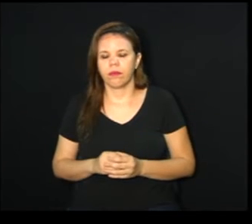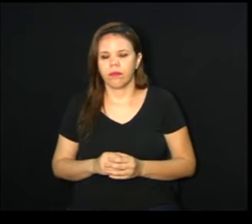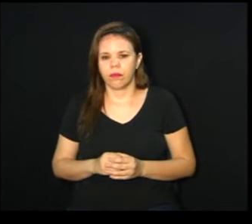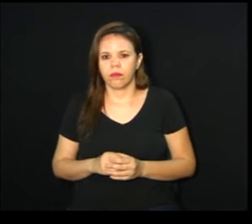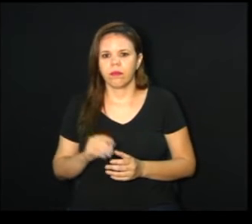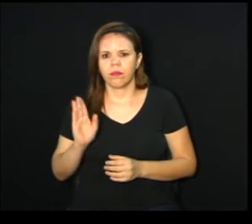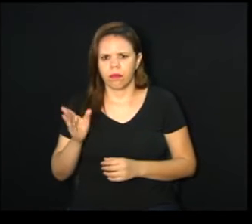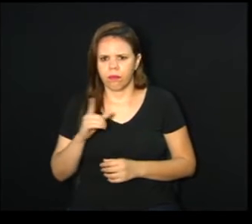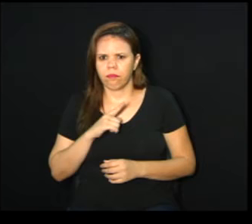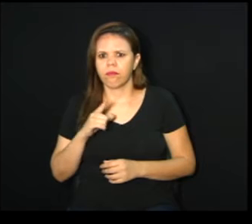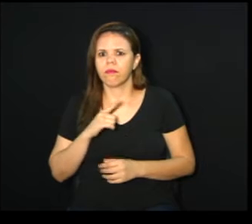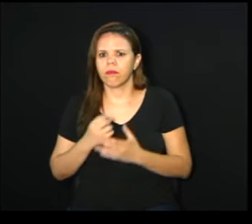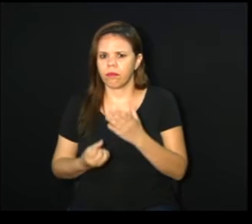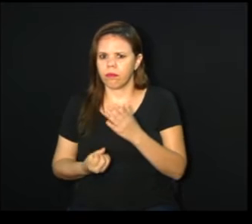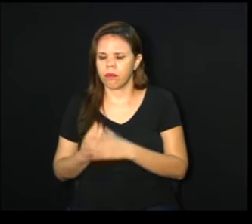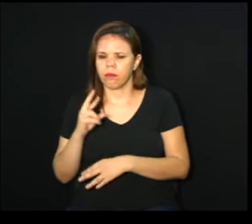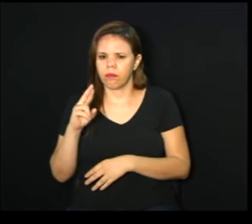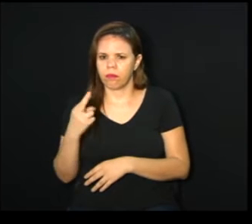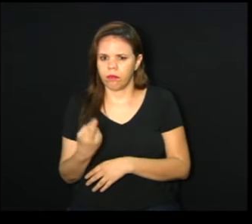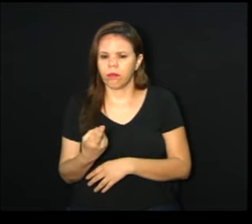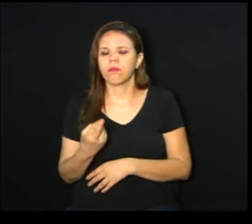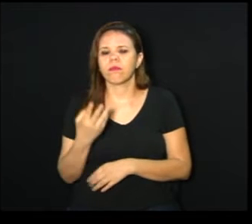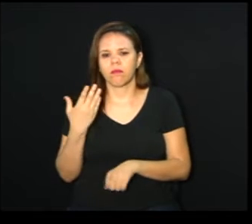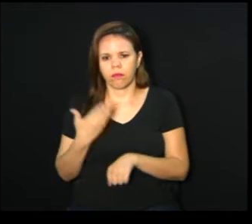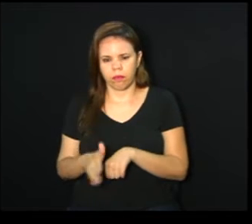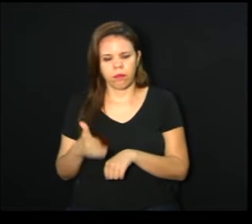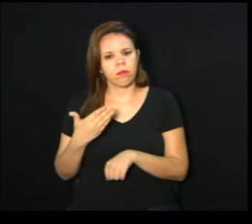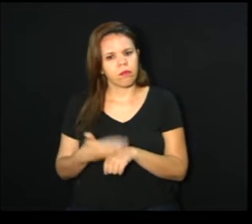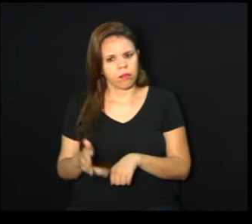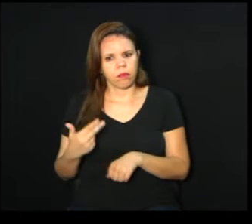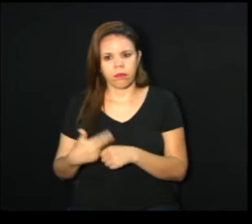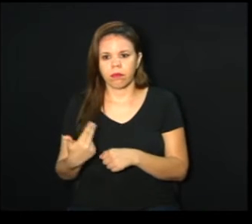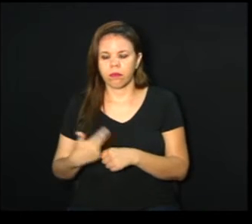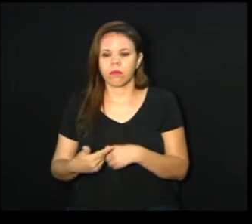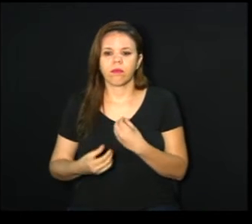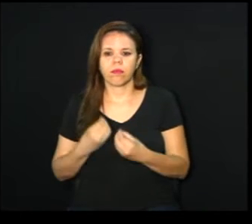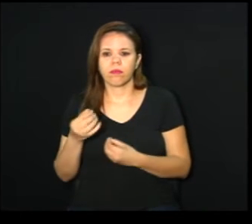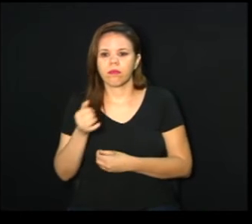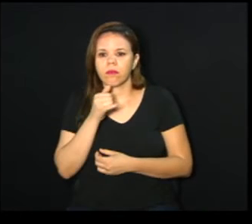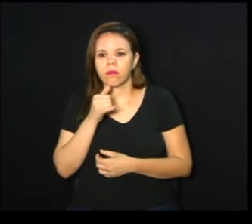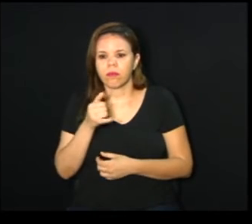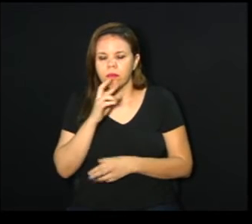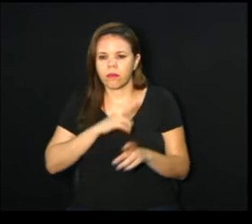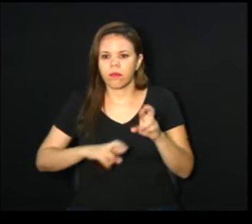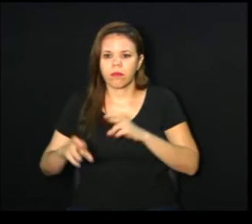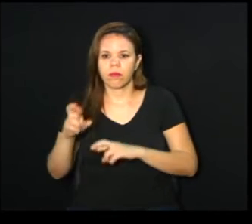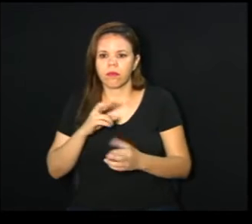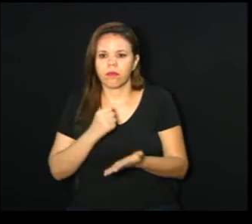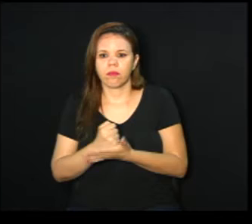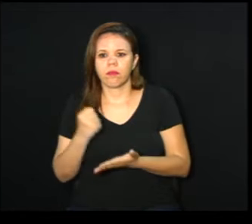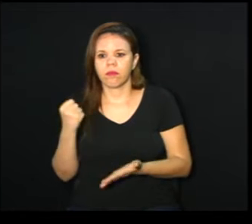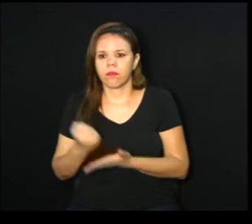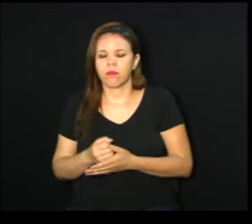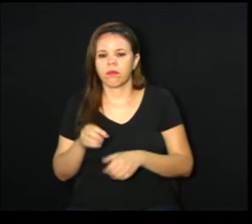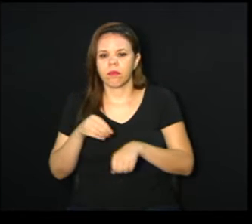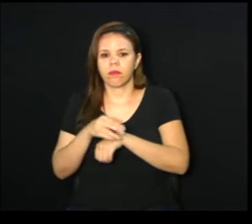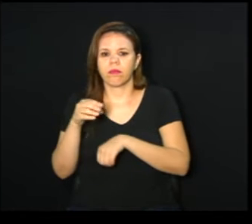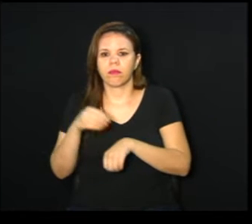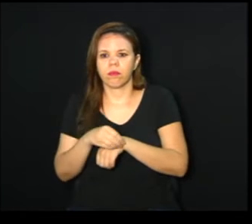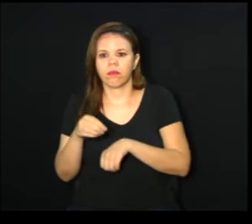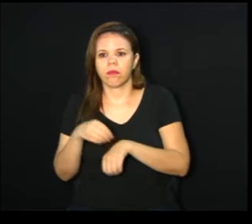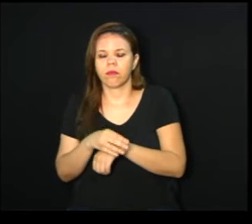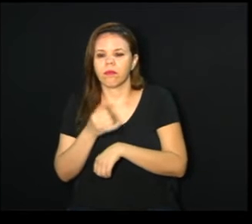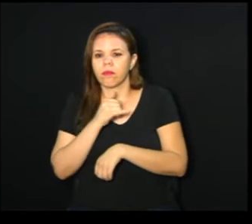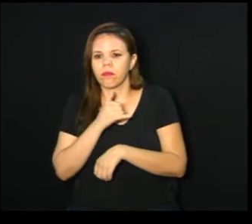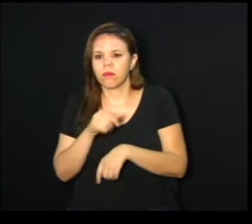já tem gerado resultados práticos para a universidade, como, por exemplo, revisão do contrato de fornecimento de energia, ou seja, a